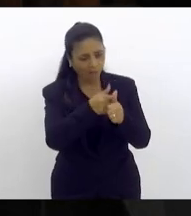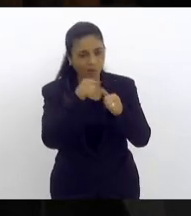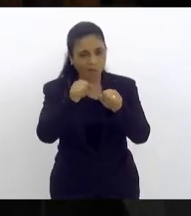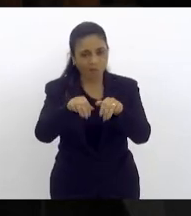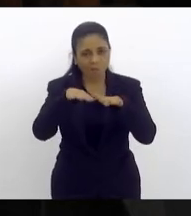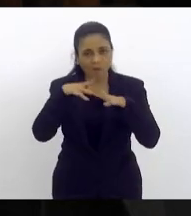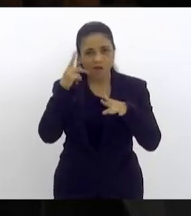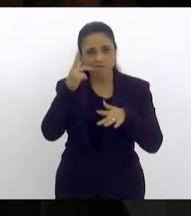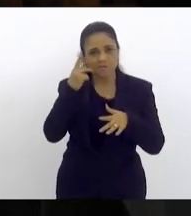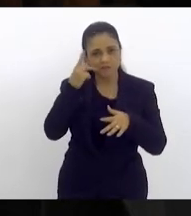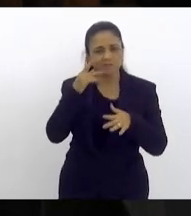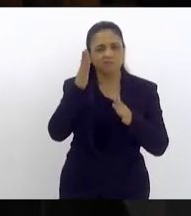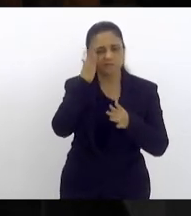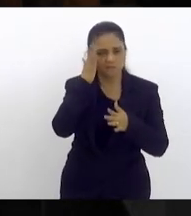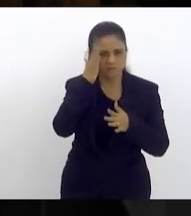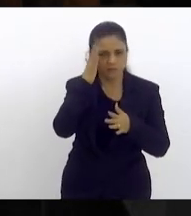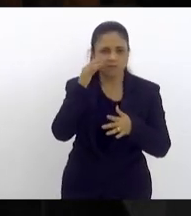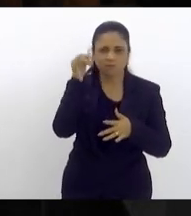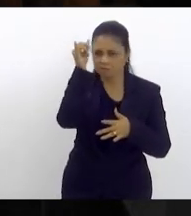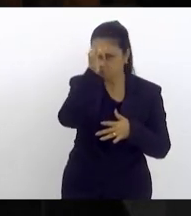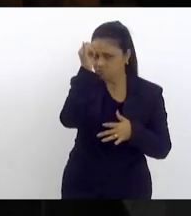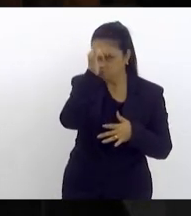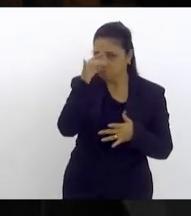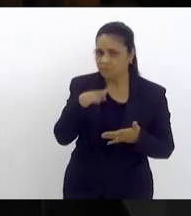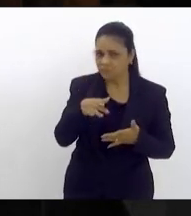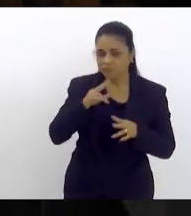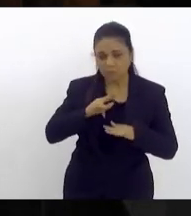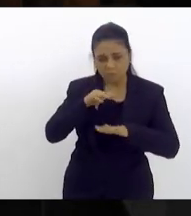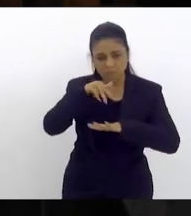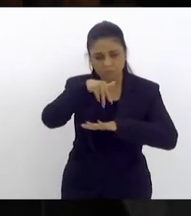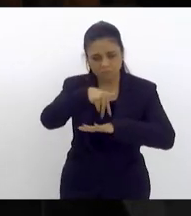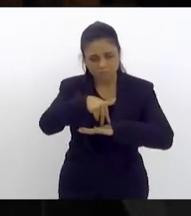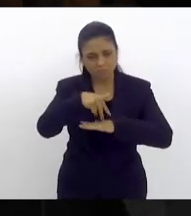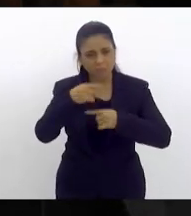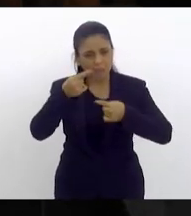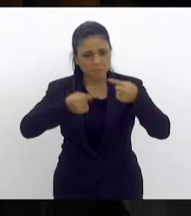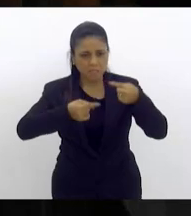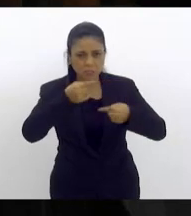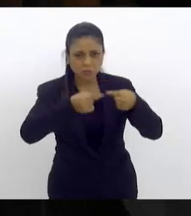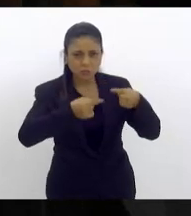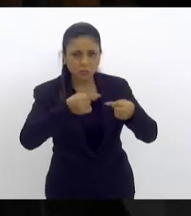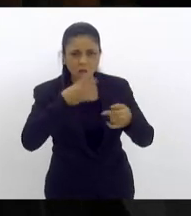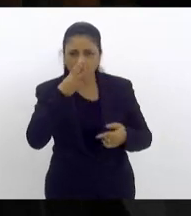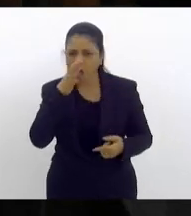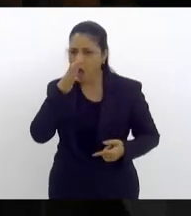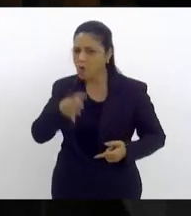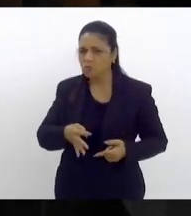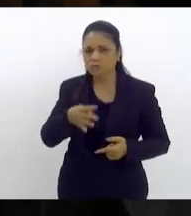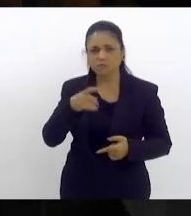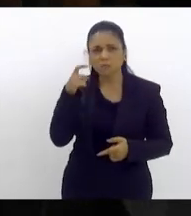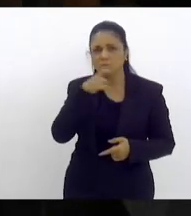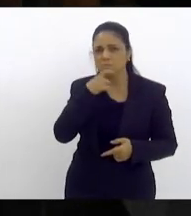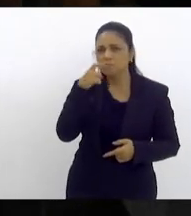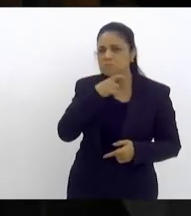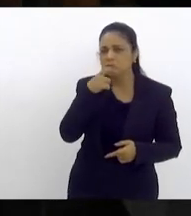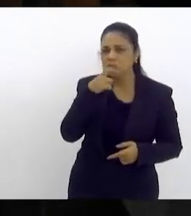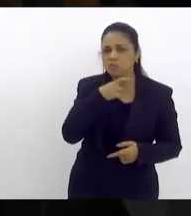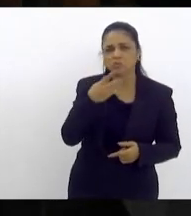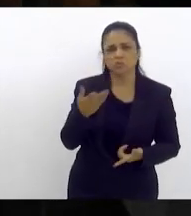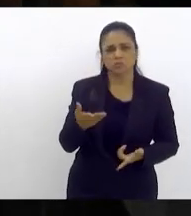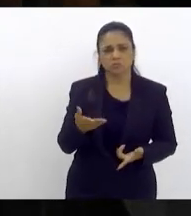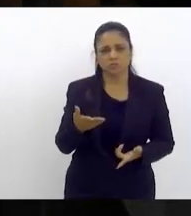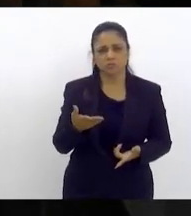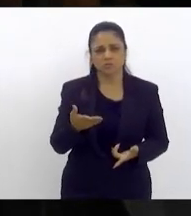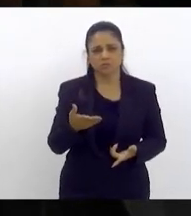isso este ano antes a gente tem que subir essa Tribuna para rebater as acusações mais levianas e infames